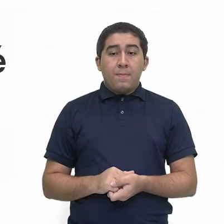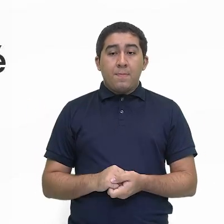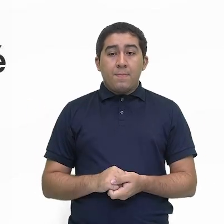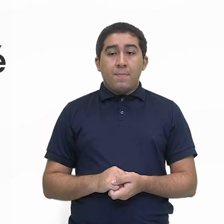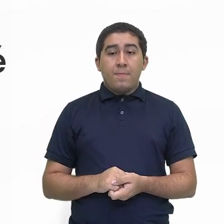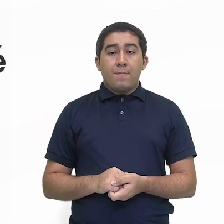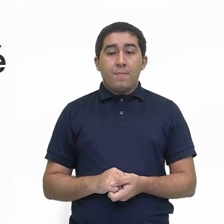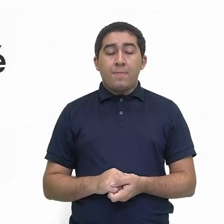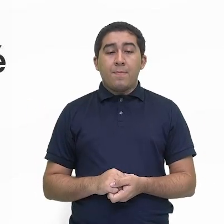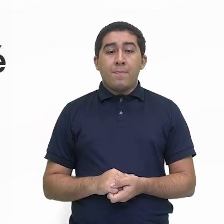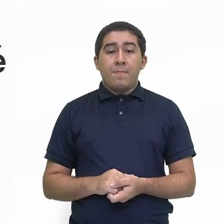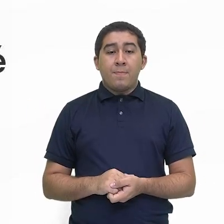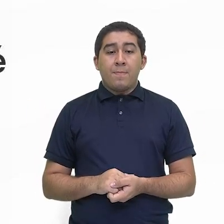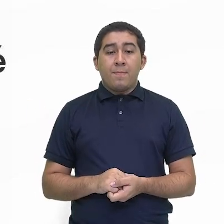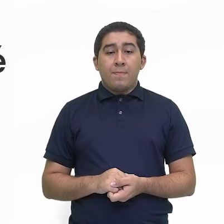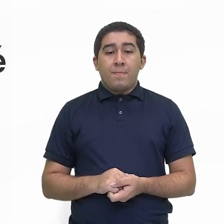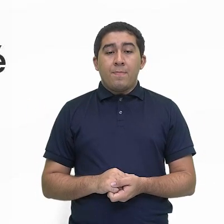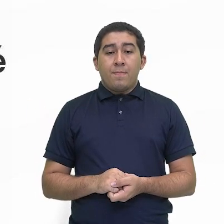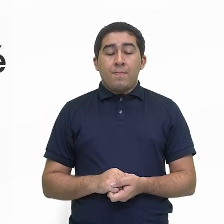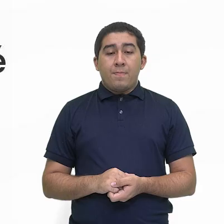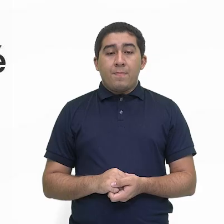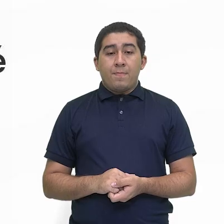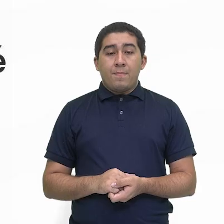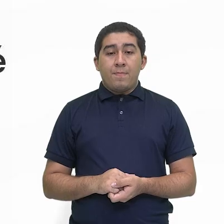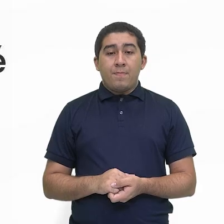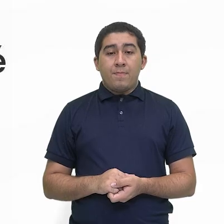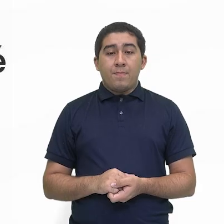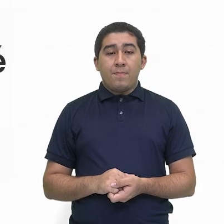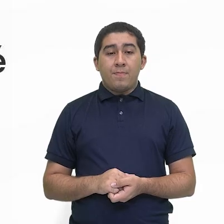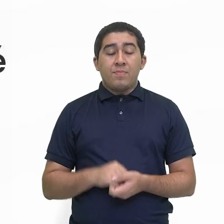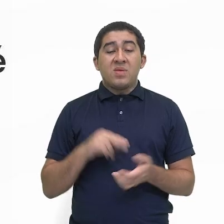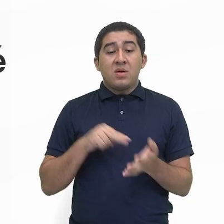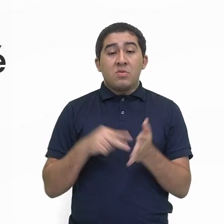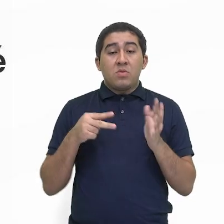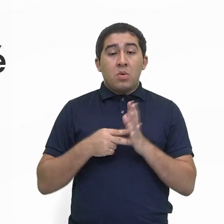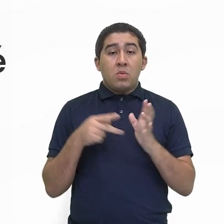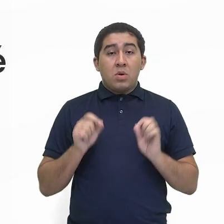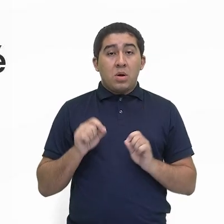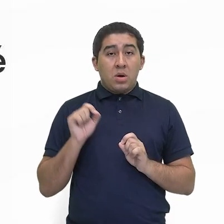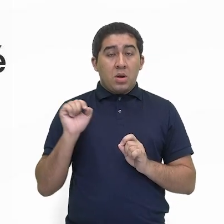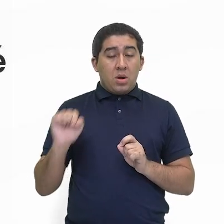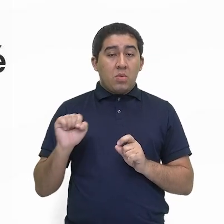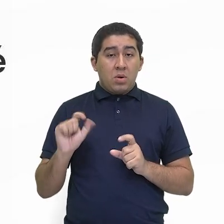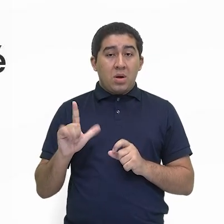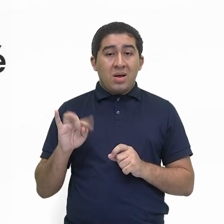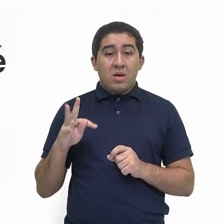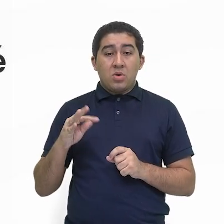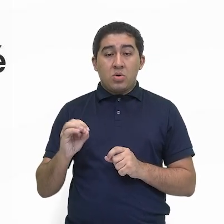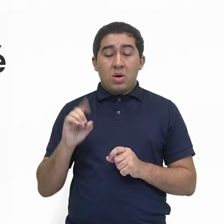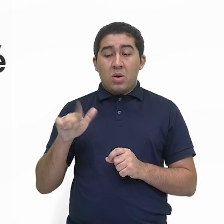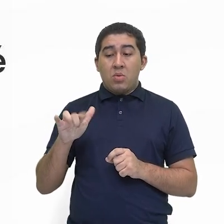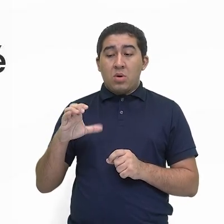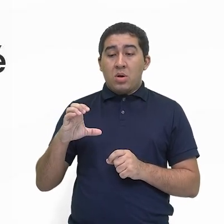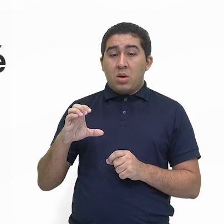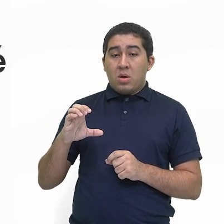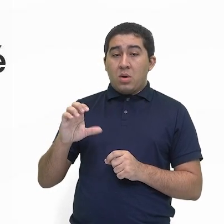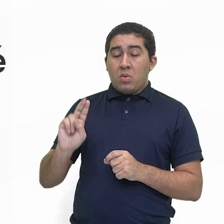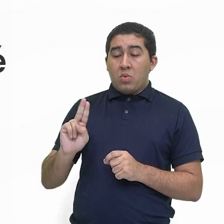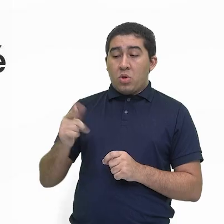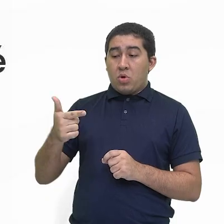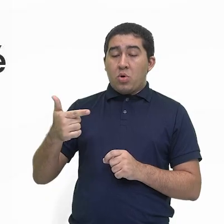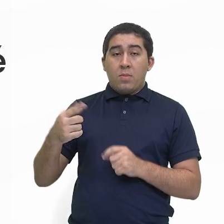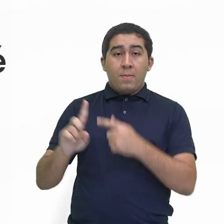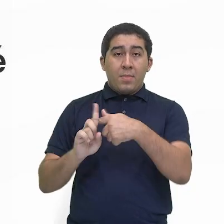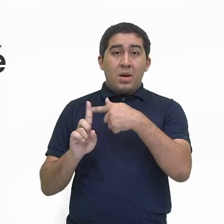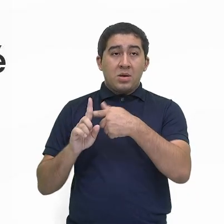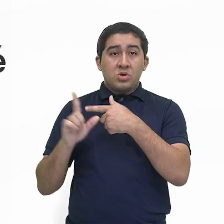né? Aí, no caso da pilha de Daniel, cátion que sofre redução, é o cobre 2+, e